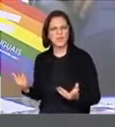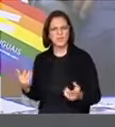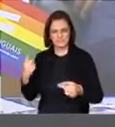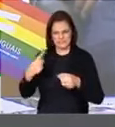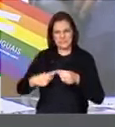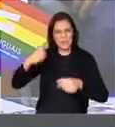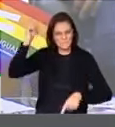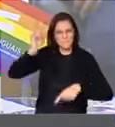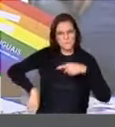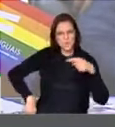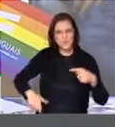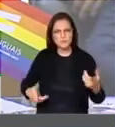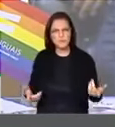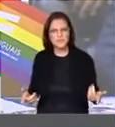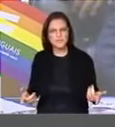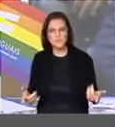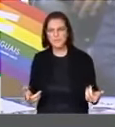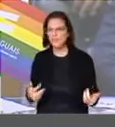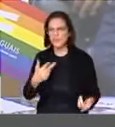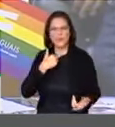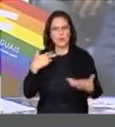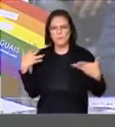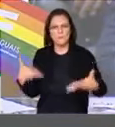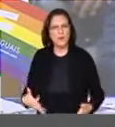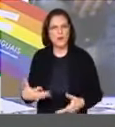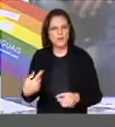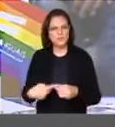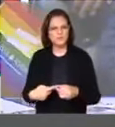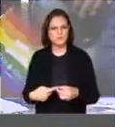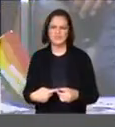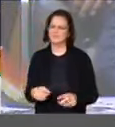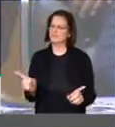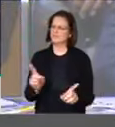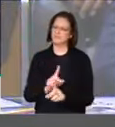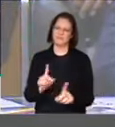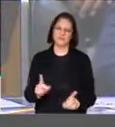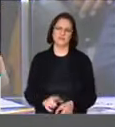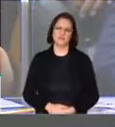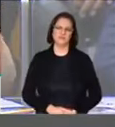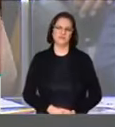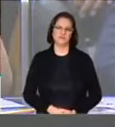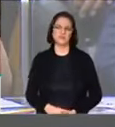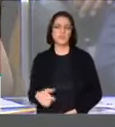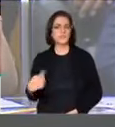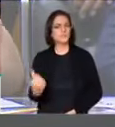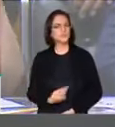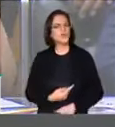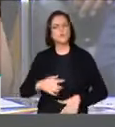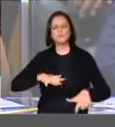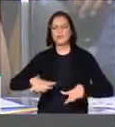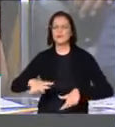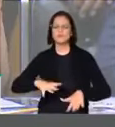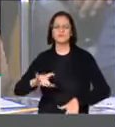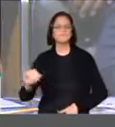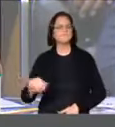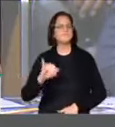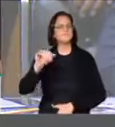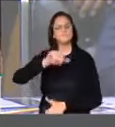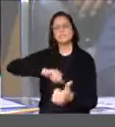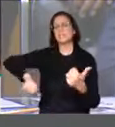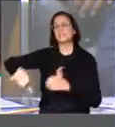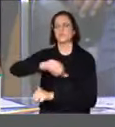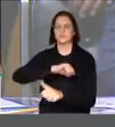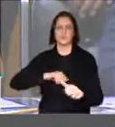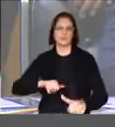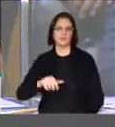proibida, a cidade nos é negada. Portanto, nós estamos num movimento que é transformador, porque fala, moça, em direito